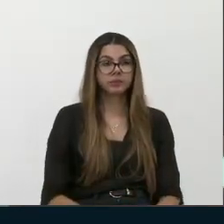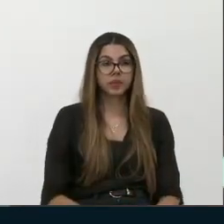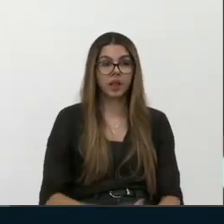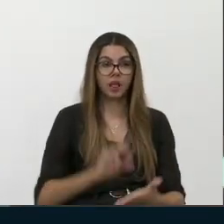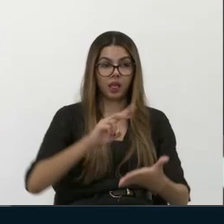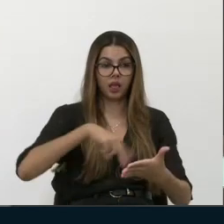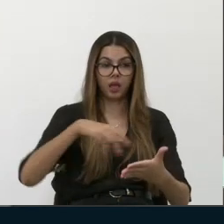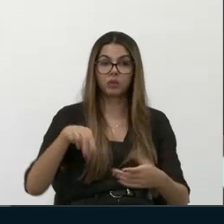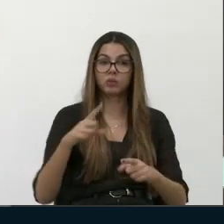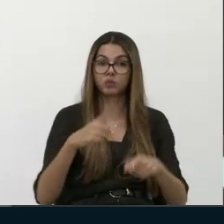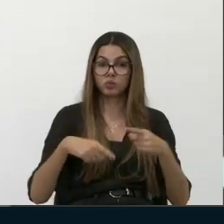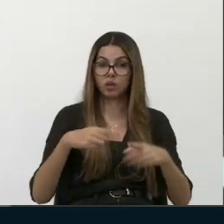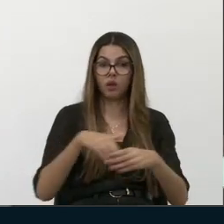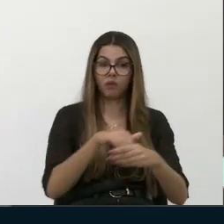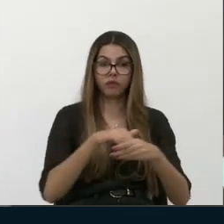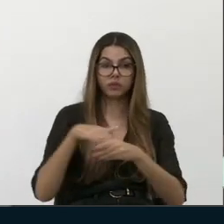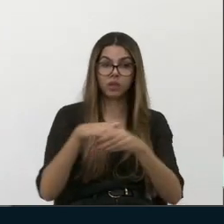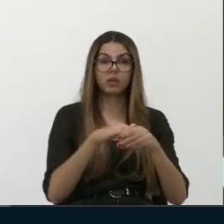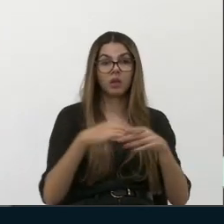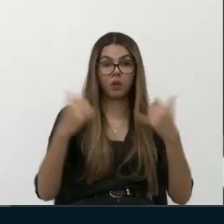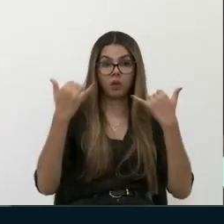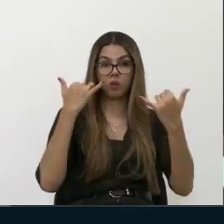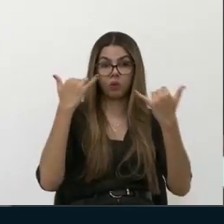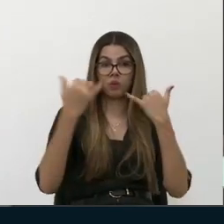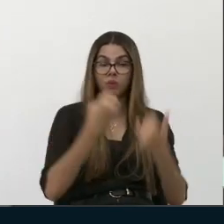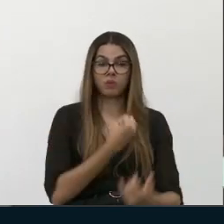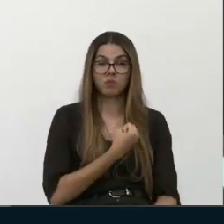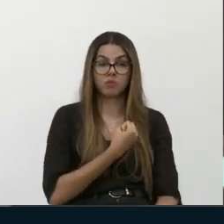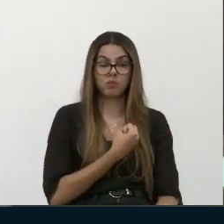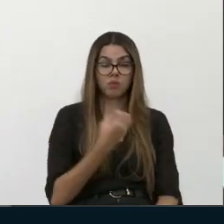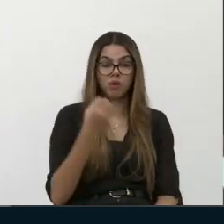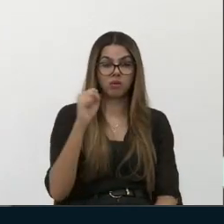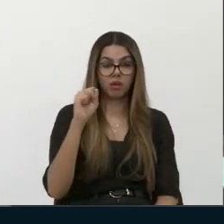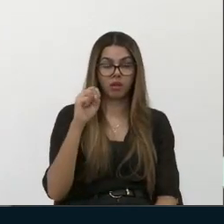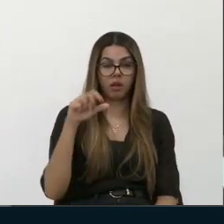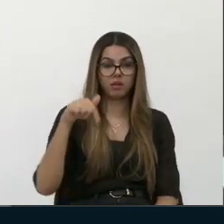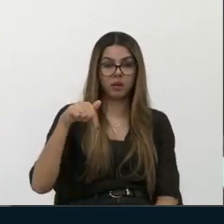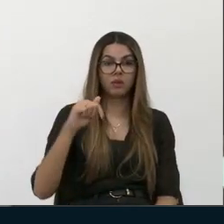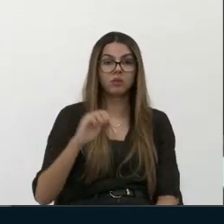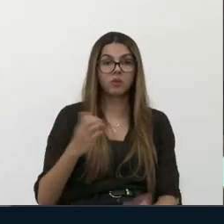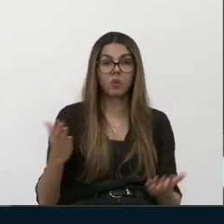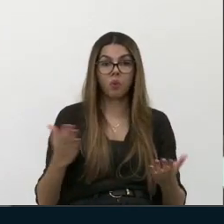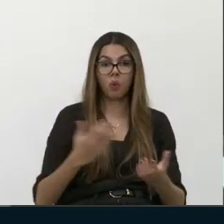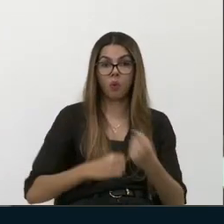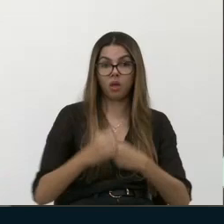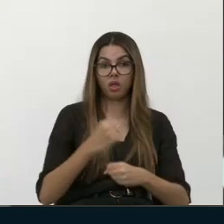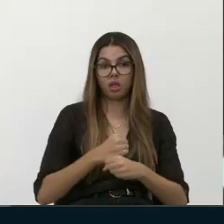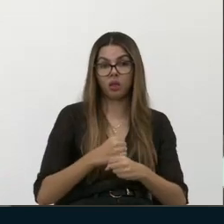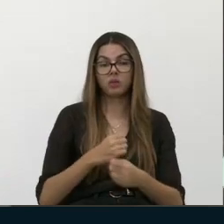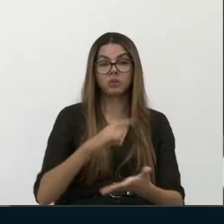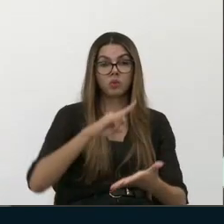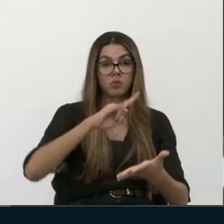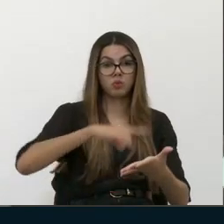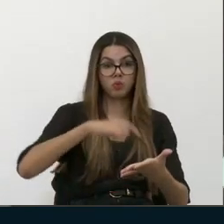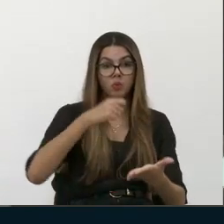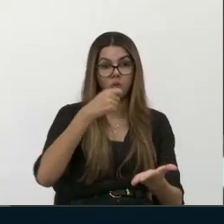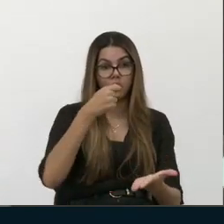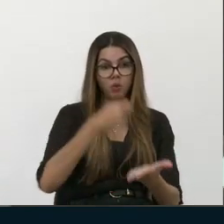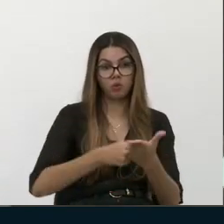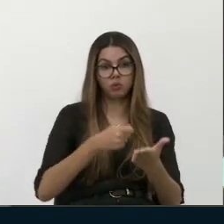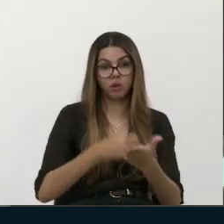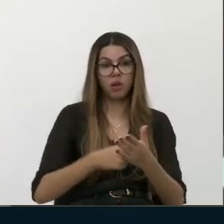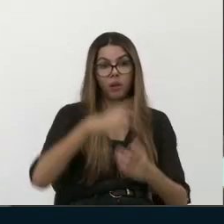Leitura, discussão e votação do requerimento de informação número 87/2024. Informações sobre o contrato firmado entre a Prefeitura e a